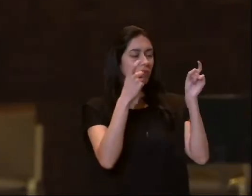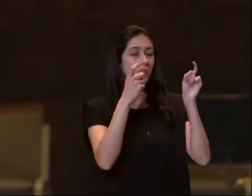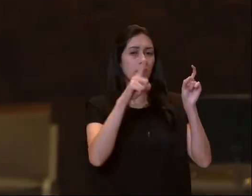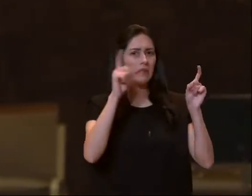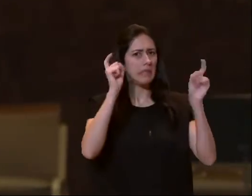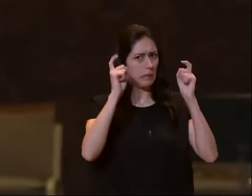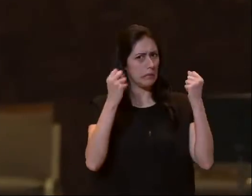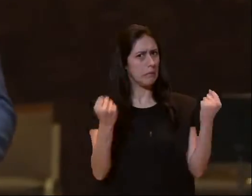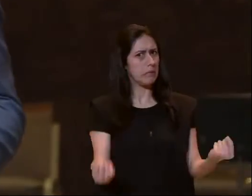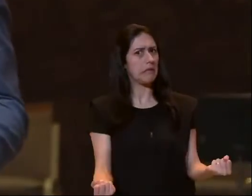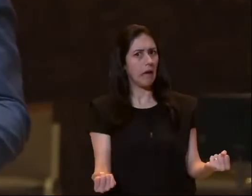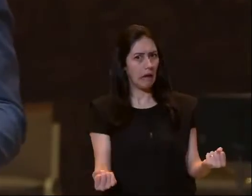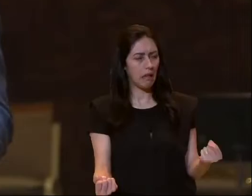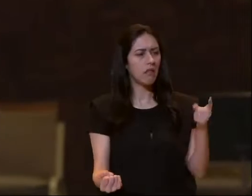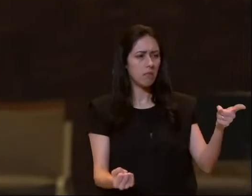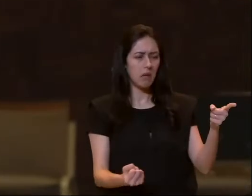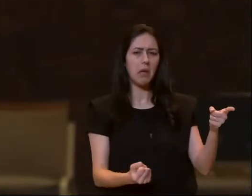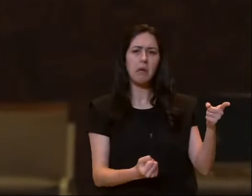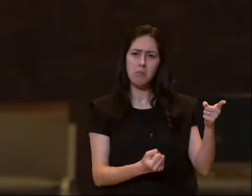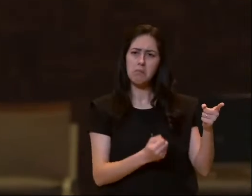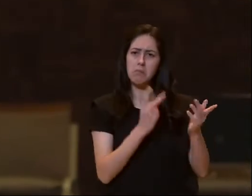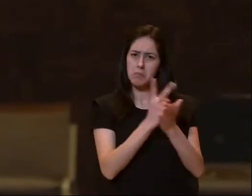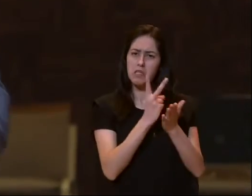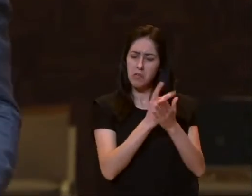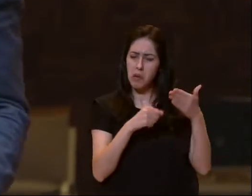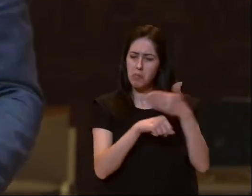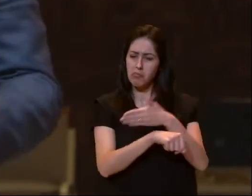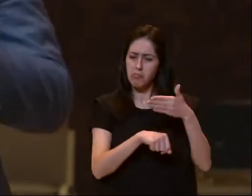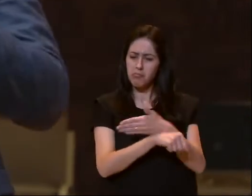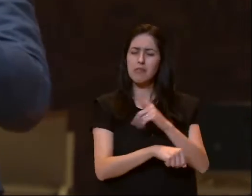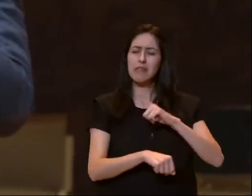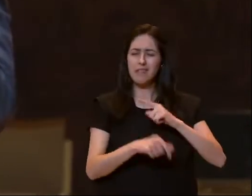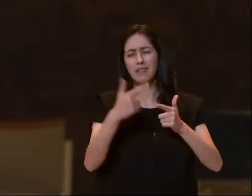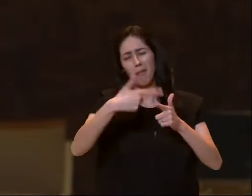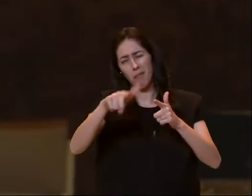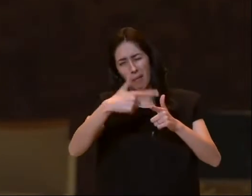reuniões pesadas, tinham que tratar problema,